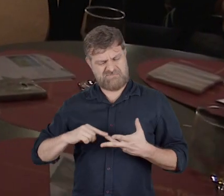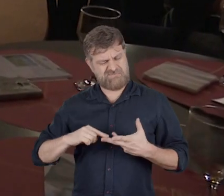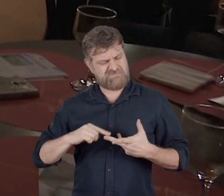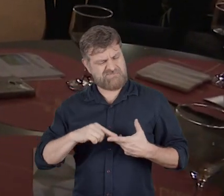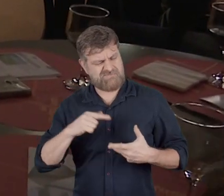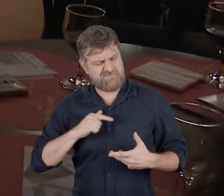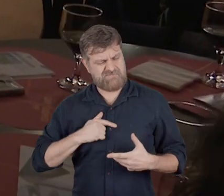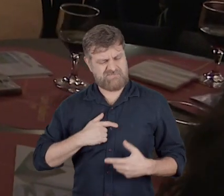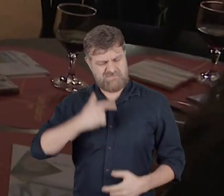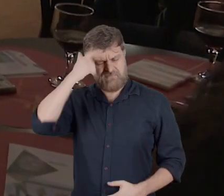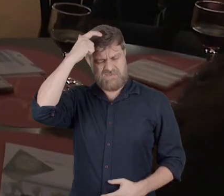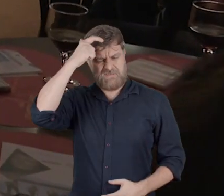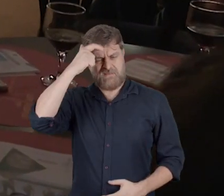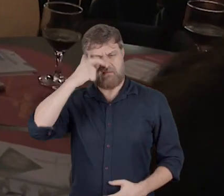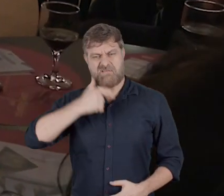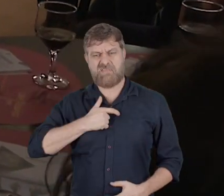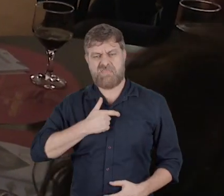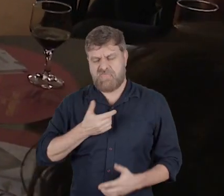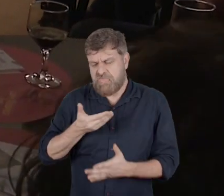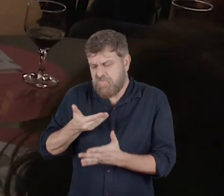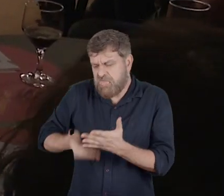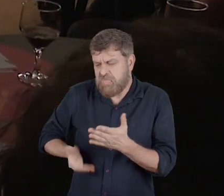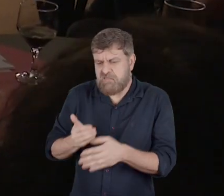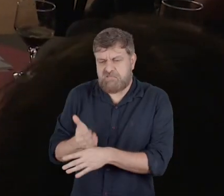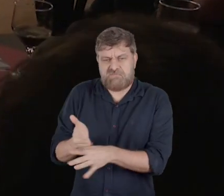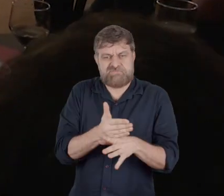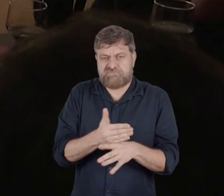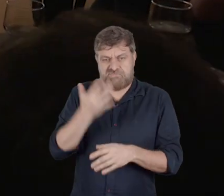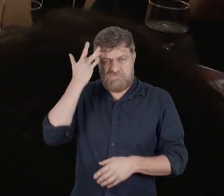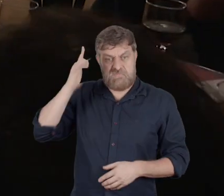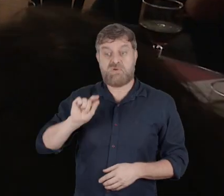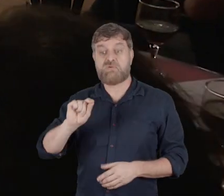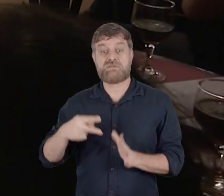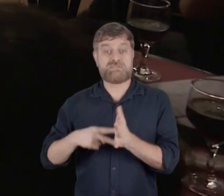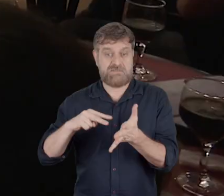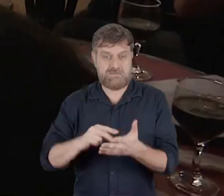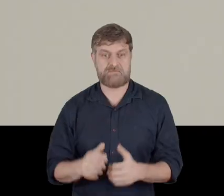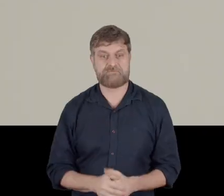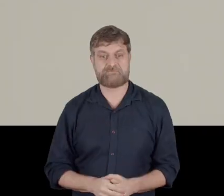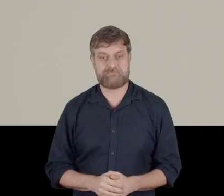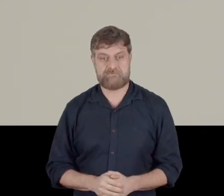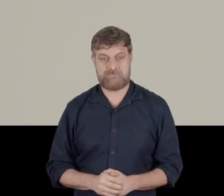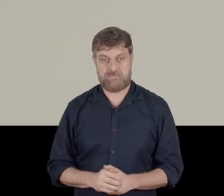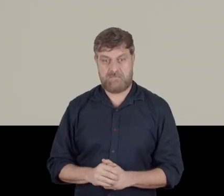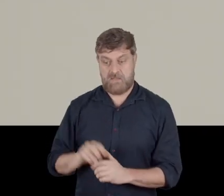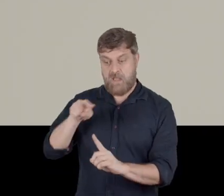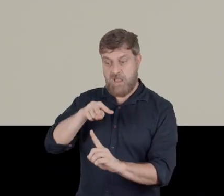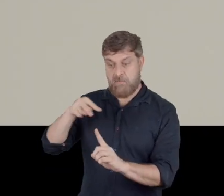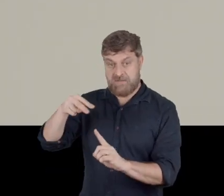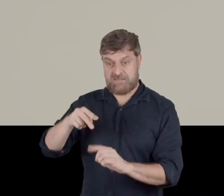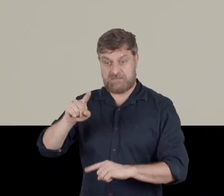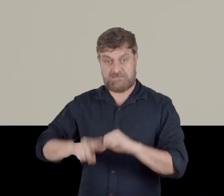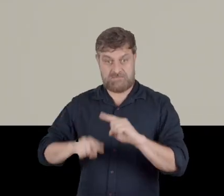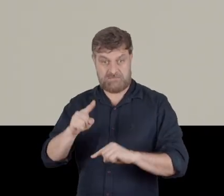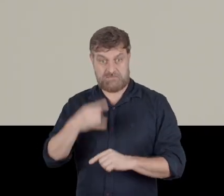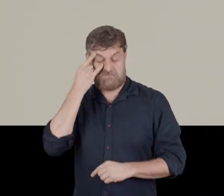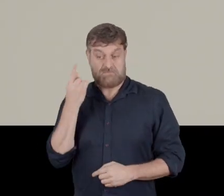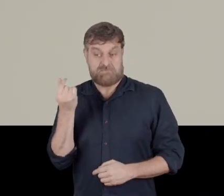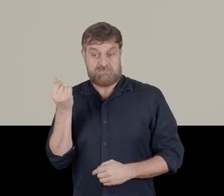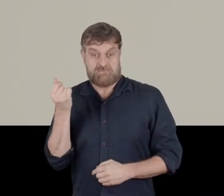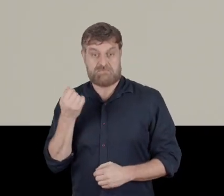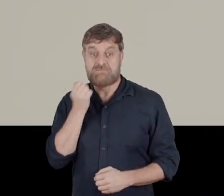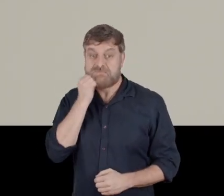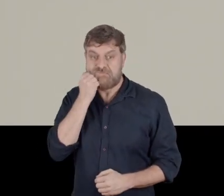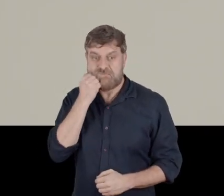sentimentos de uma transhumanidade, de uma outra coisa que a gente não sabe direito o que é. Respondendo por uma perspectiva